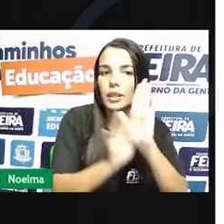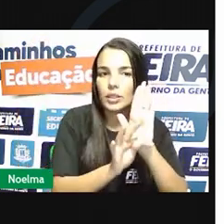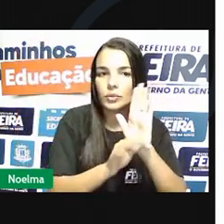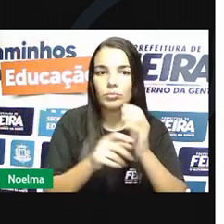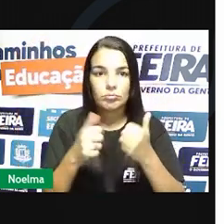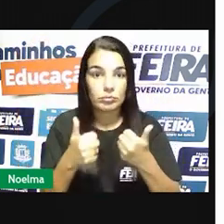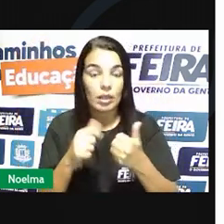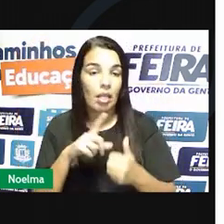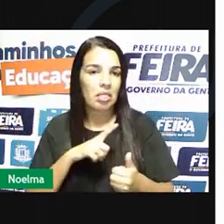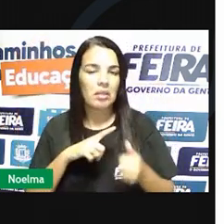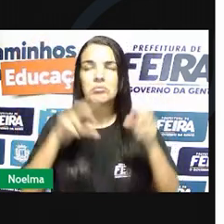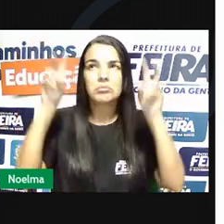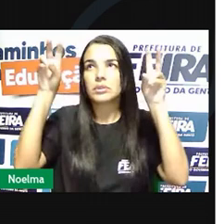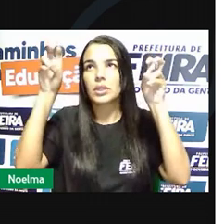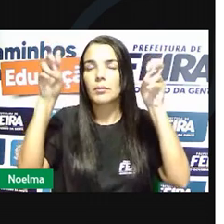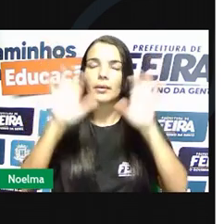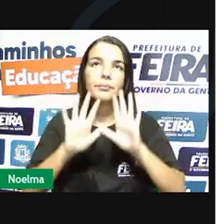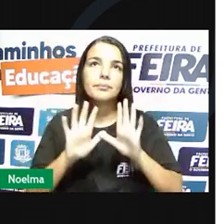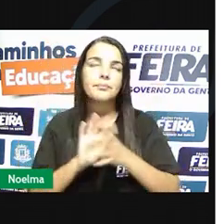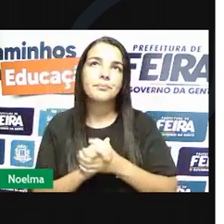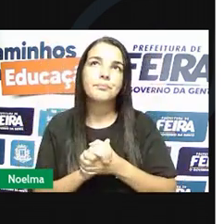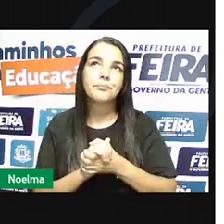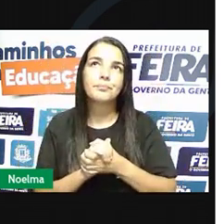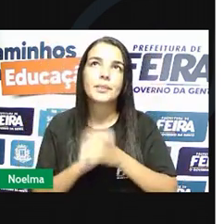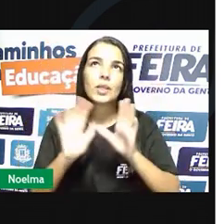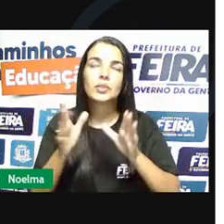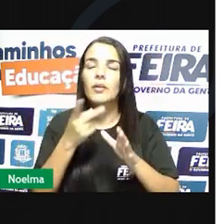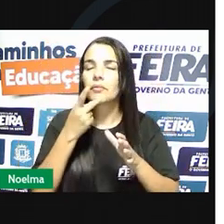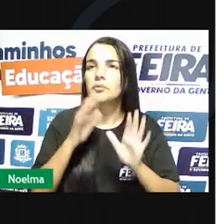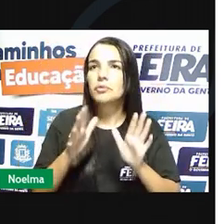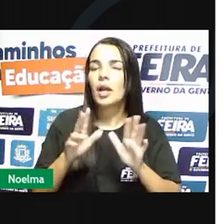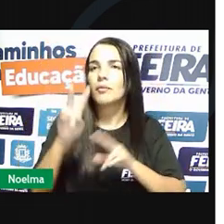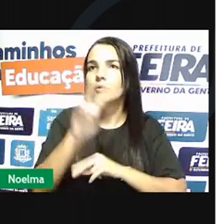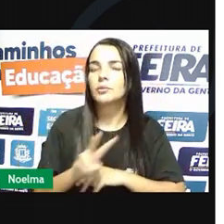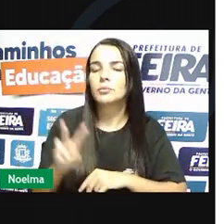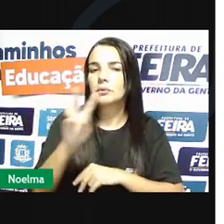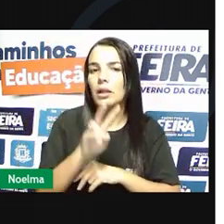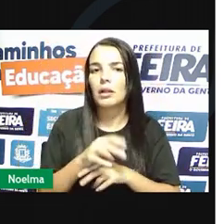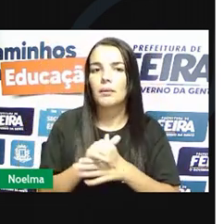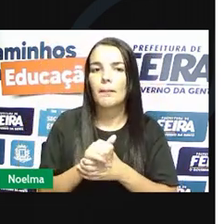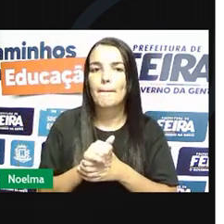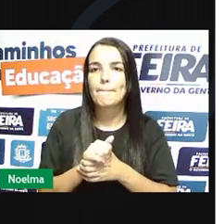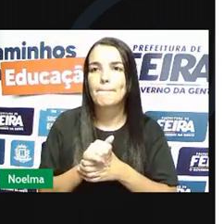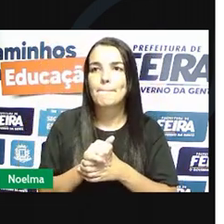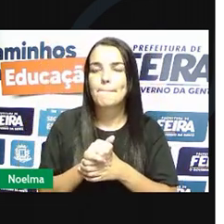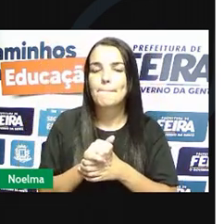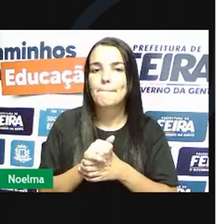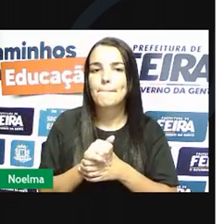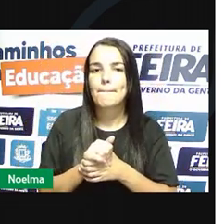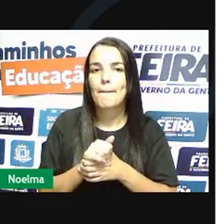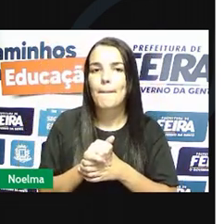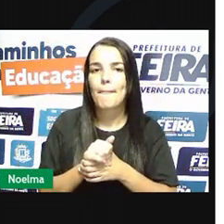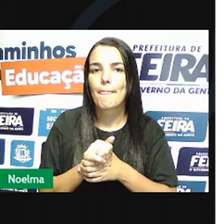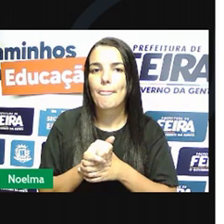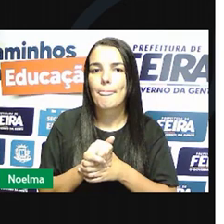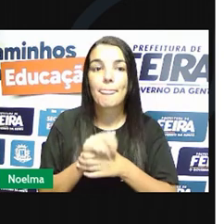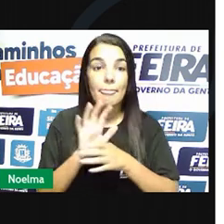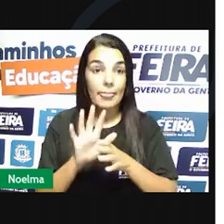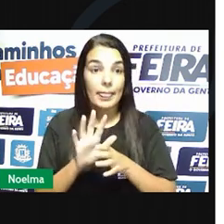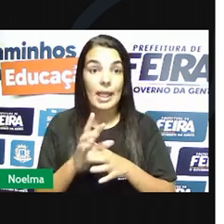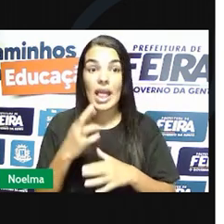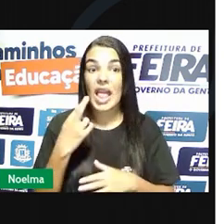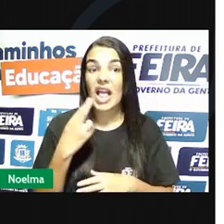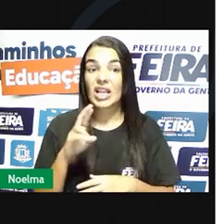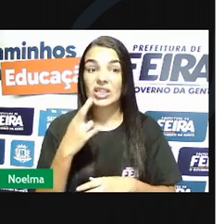Então eu tenho um tema lá, sei lá. Vamos pegar o tema que já apareceu aí no Enem. intolerância